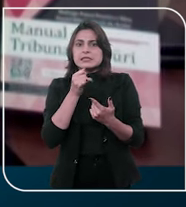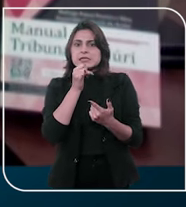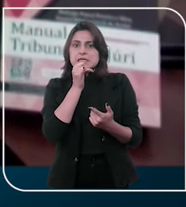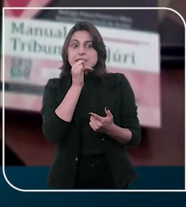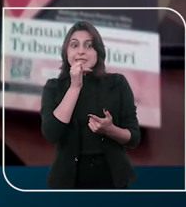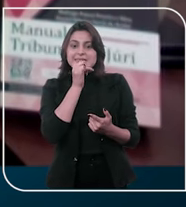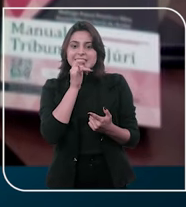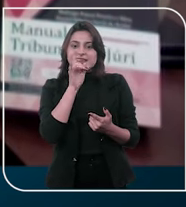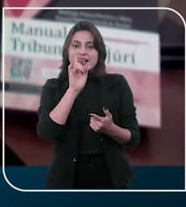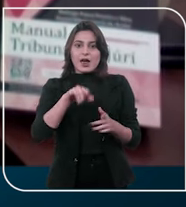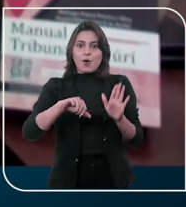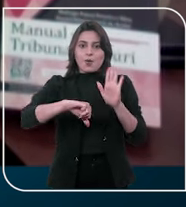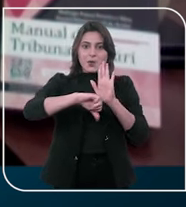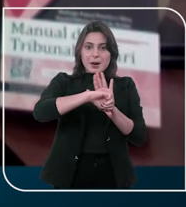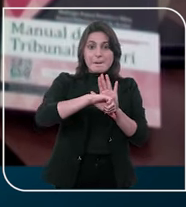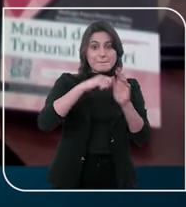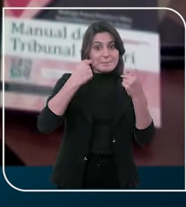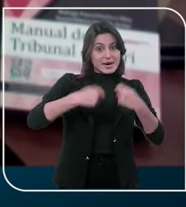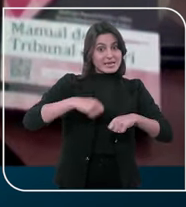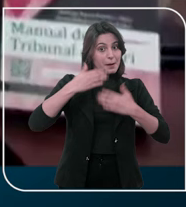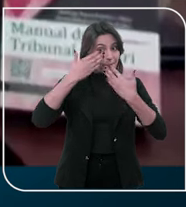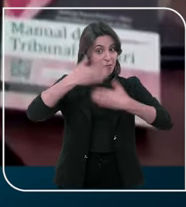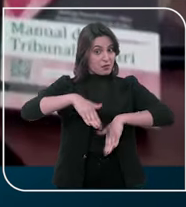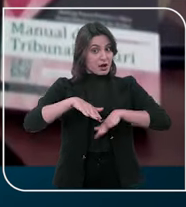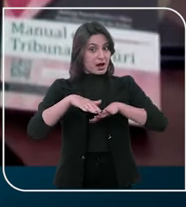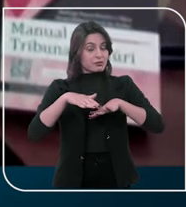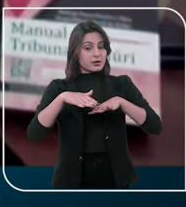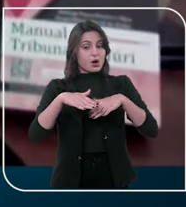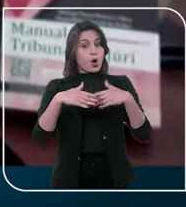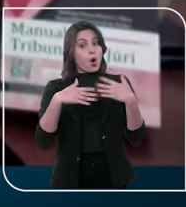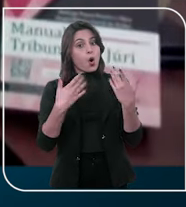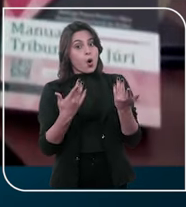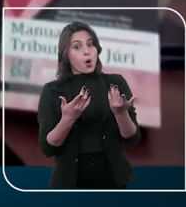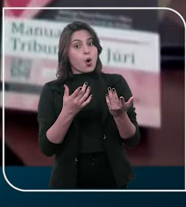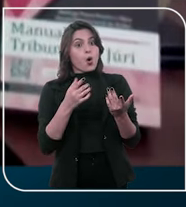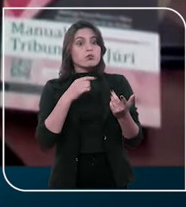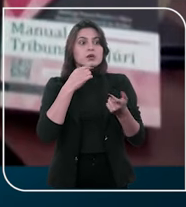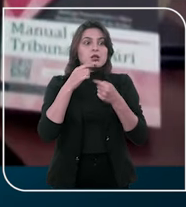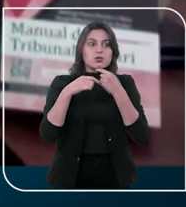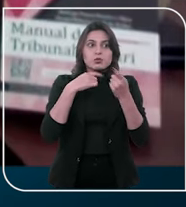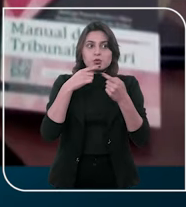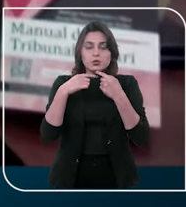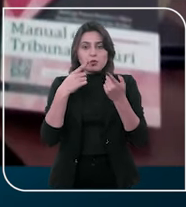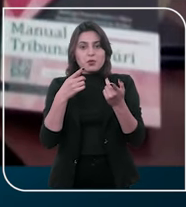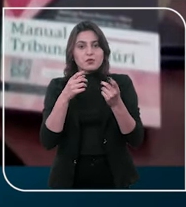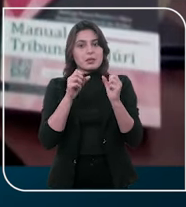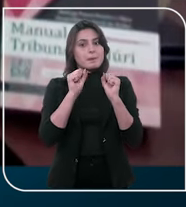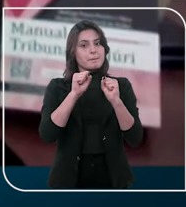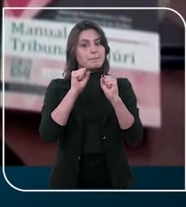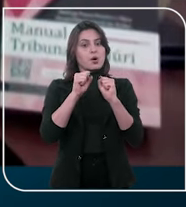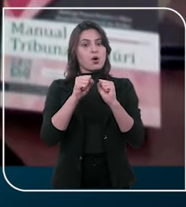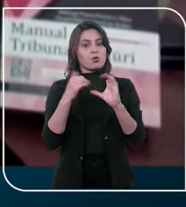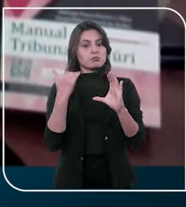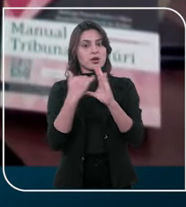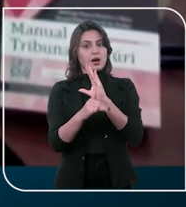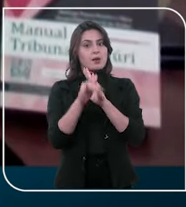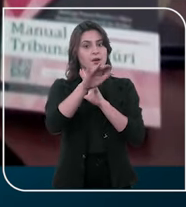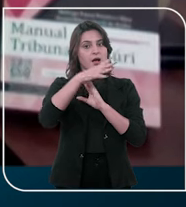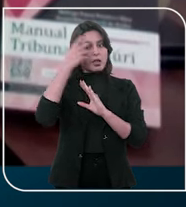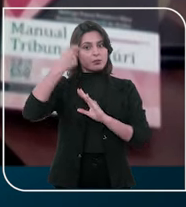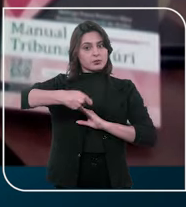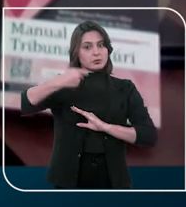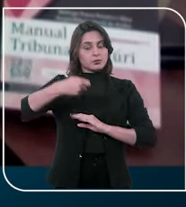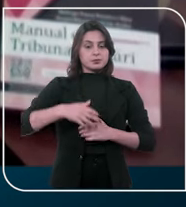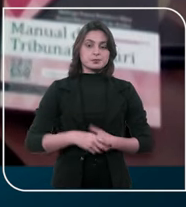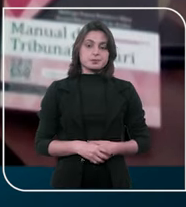estar comprovada ou se meramente a dúvida da materialidade pode encaminhar a júri. E aqui eu digo, não há dúvidas em